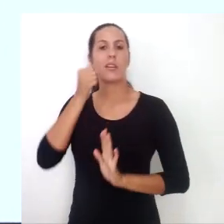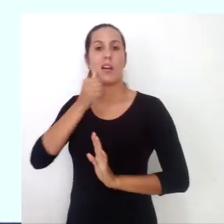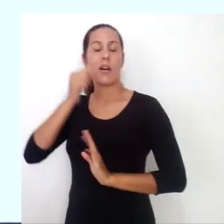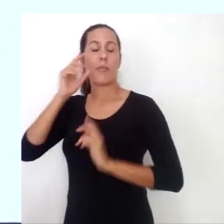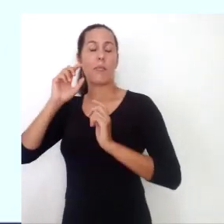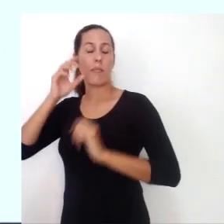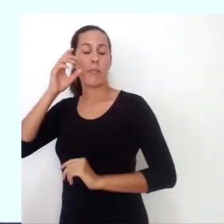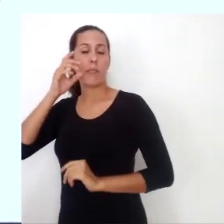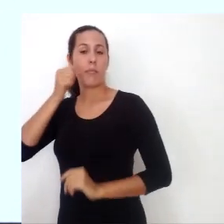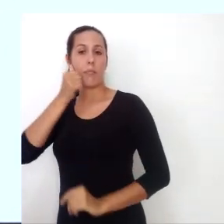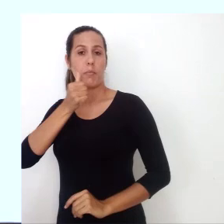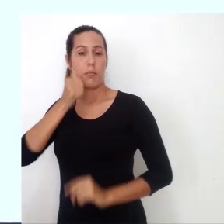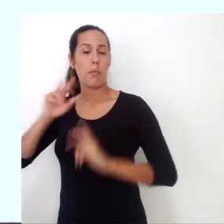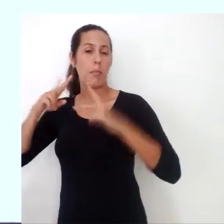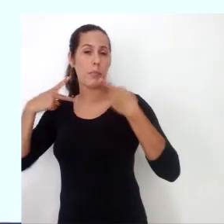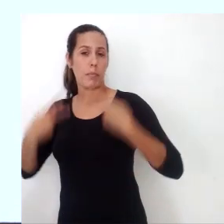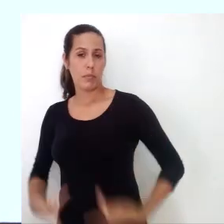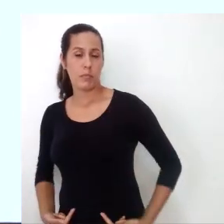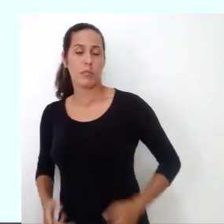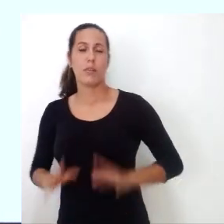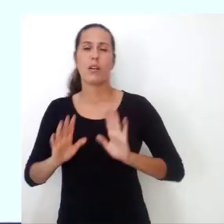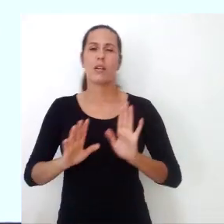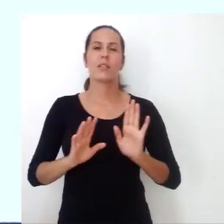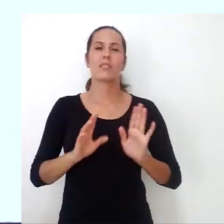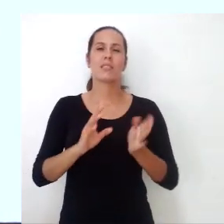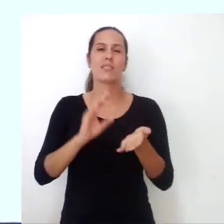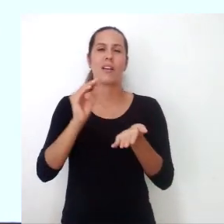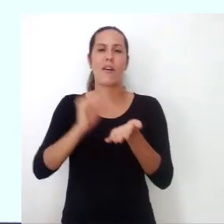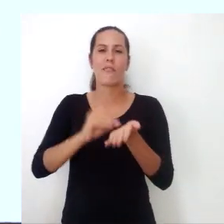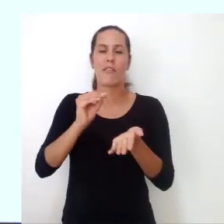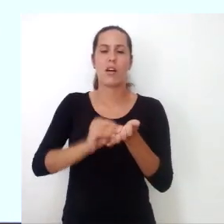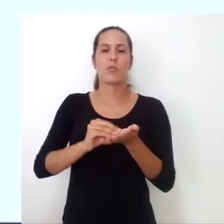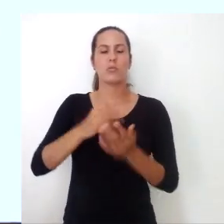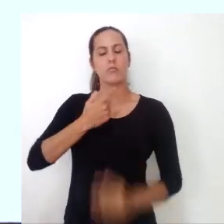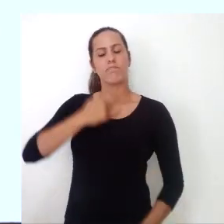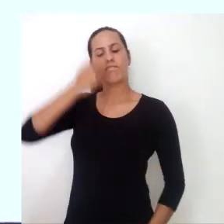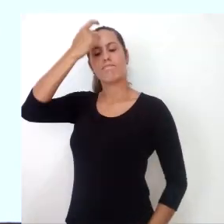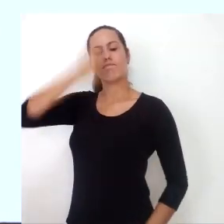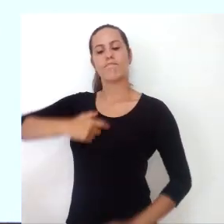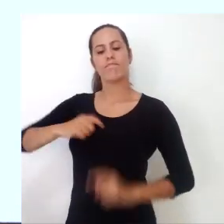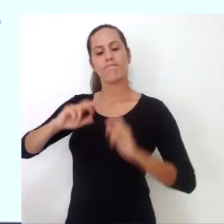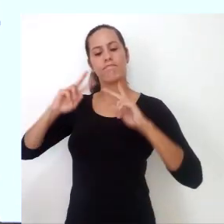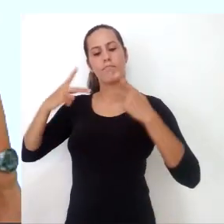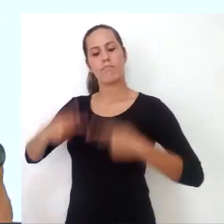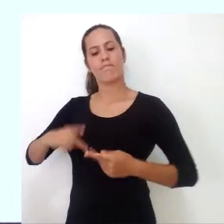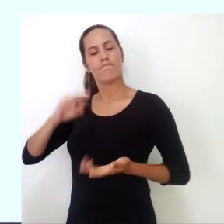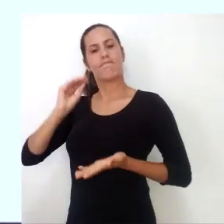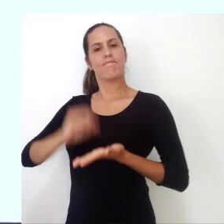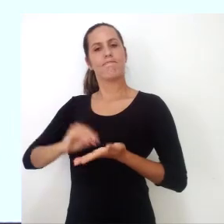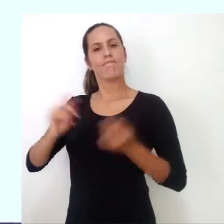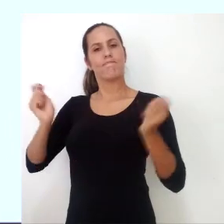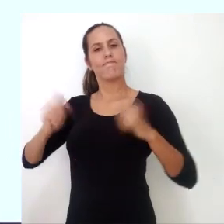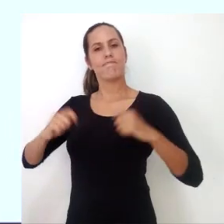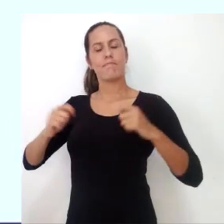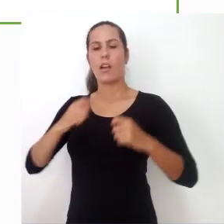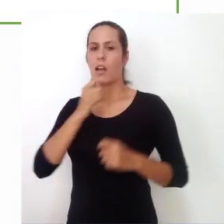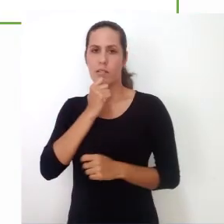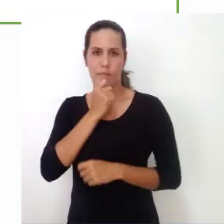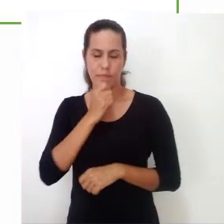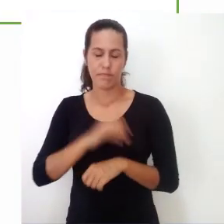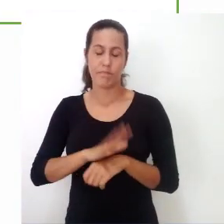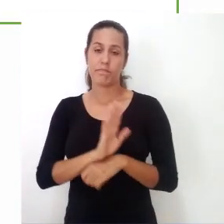humana. Aliás, o não respeito à dignidade humana. Outra imagem forte é a